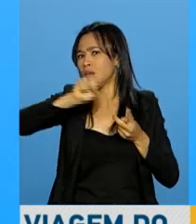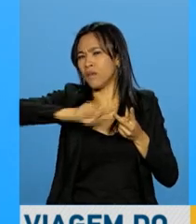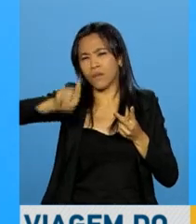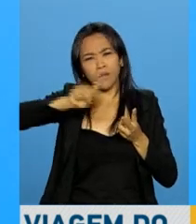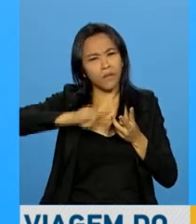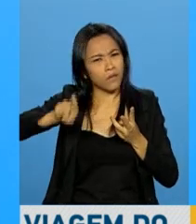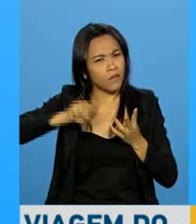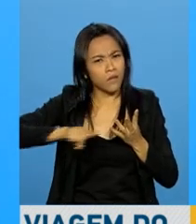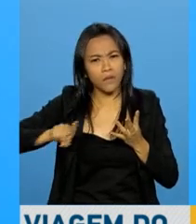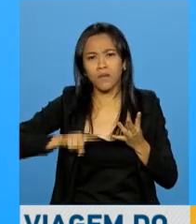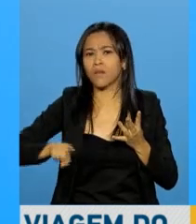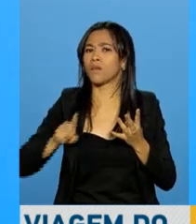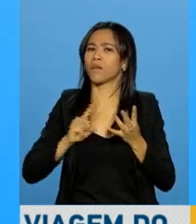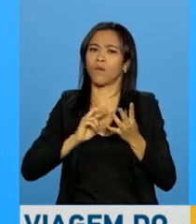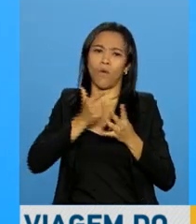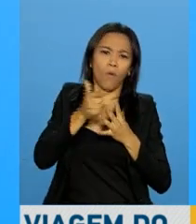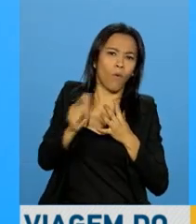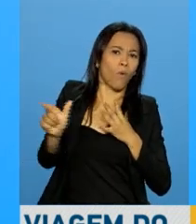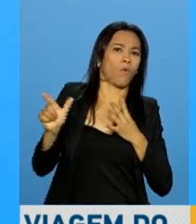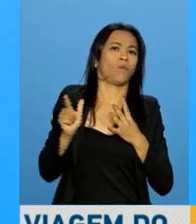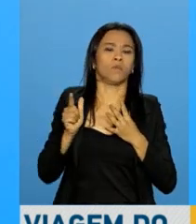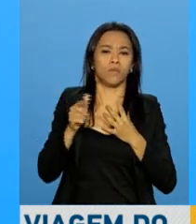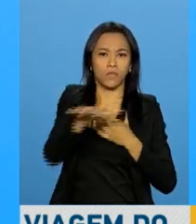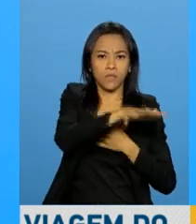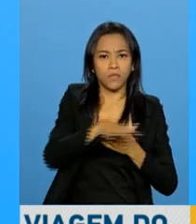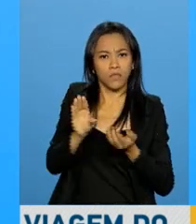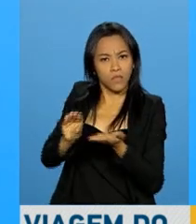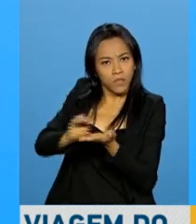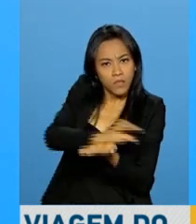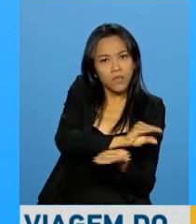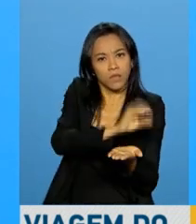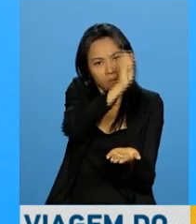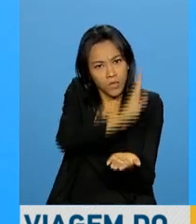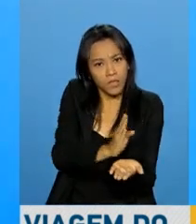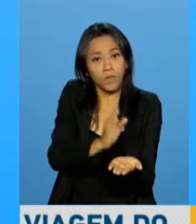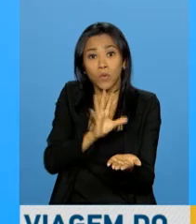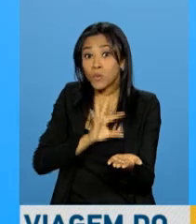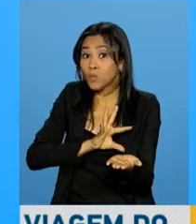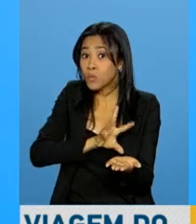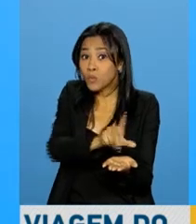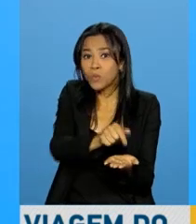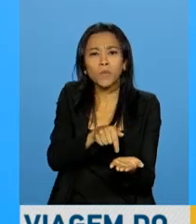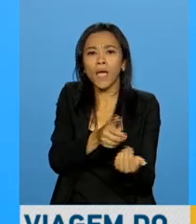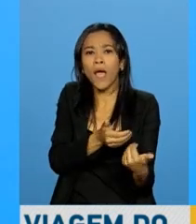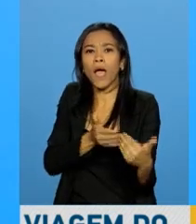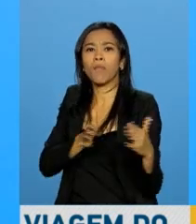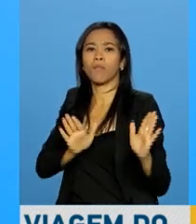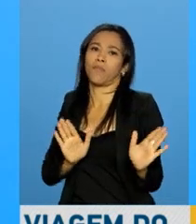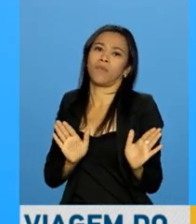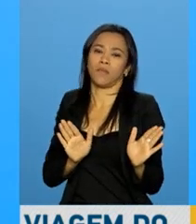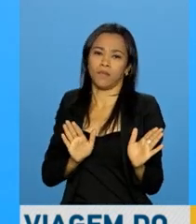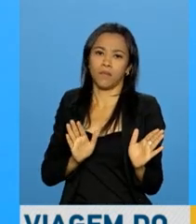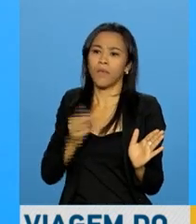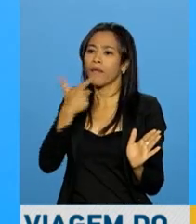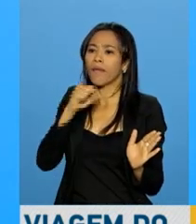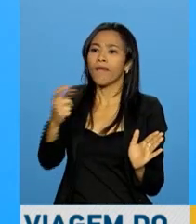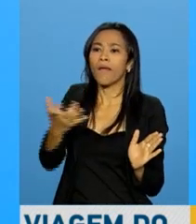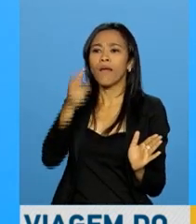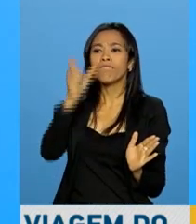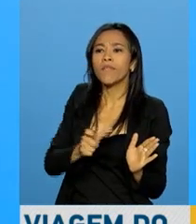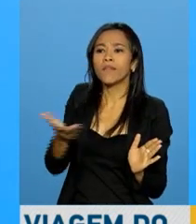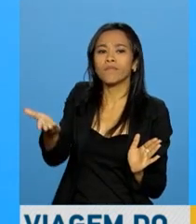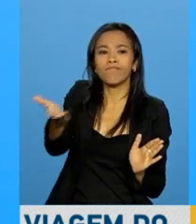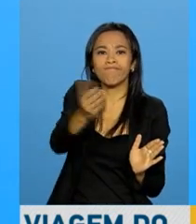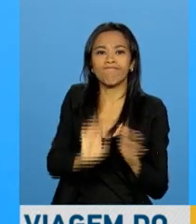outras oportunidades de investimentos. Naturalmente, tudo aberto à aplicação daqueles que